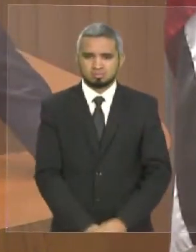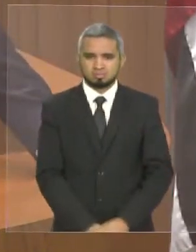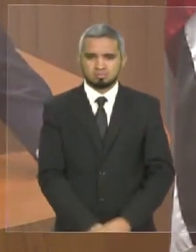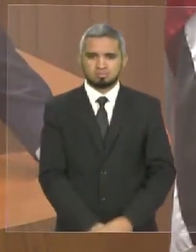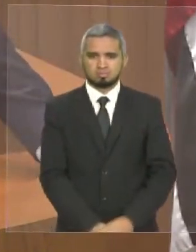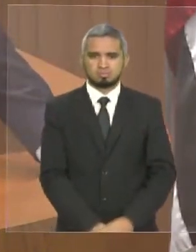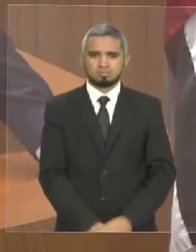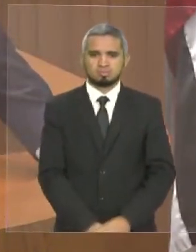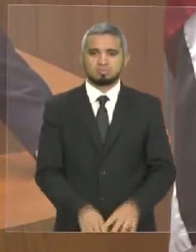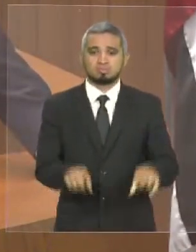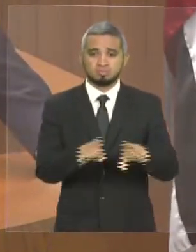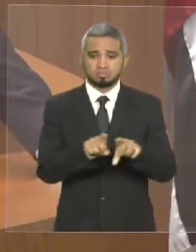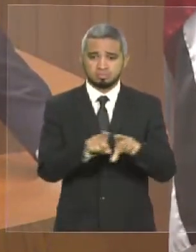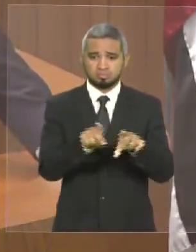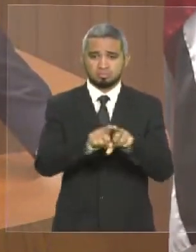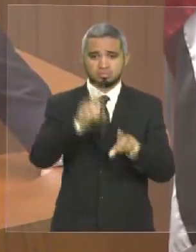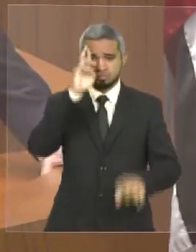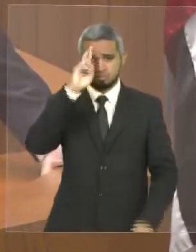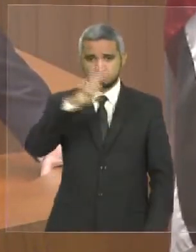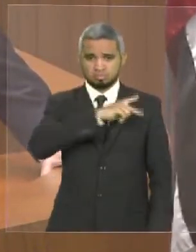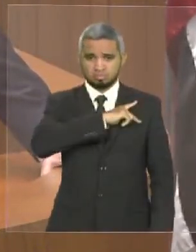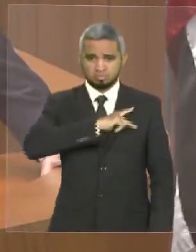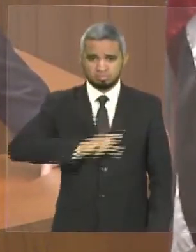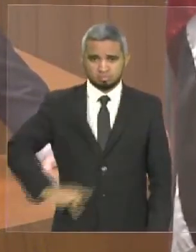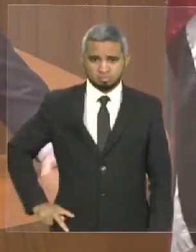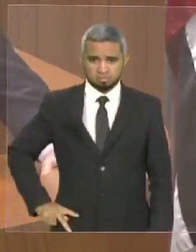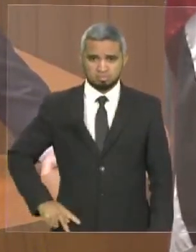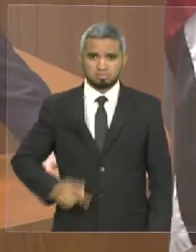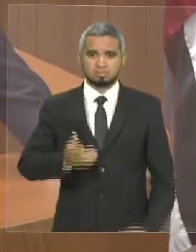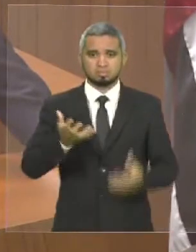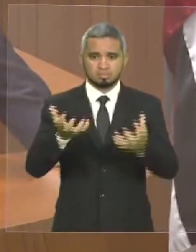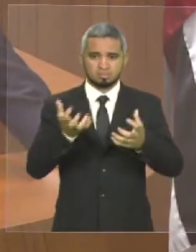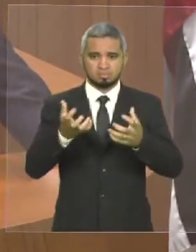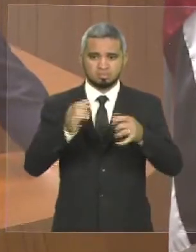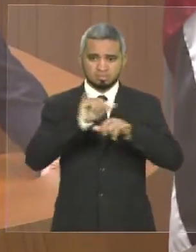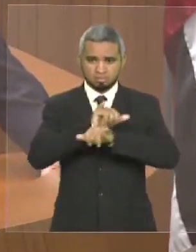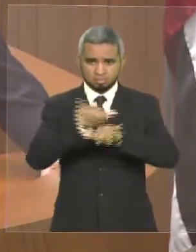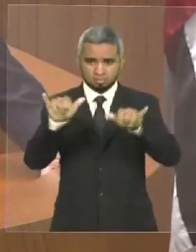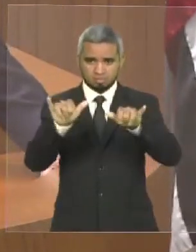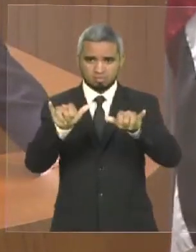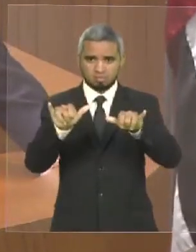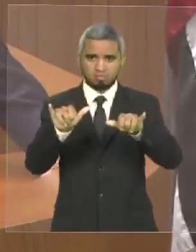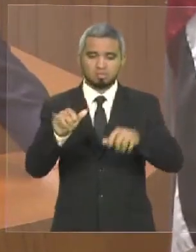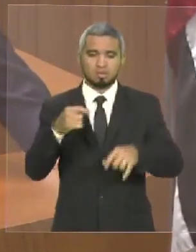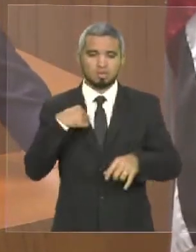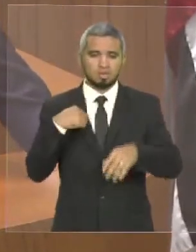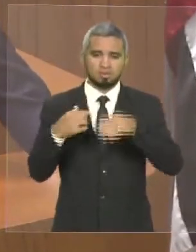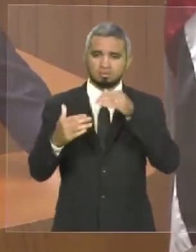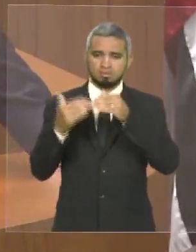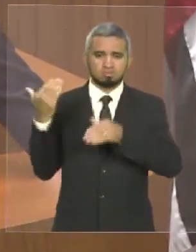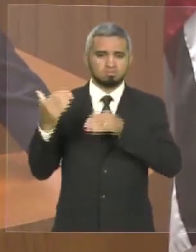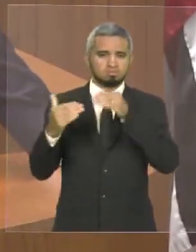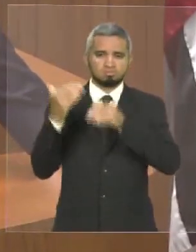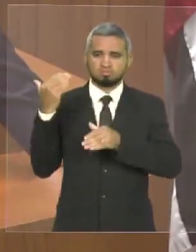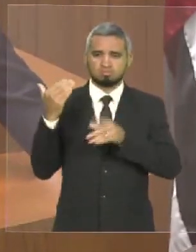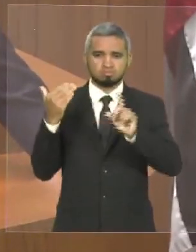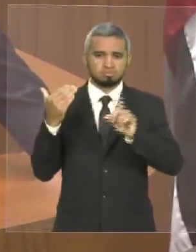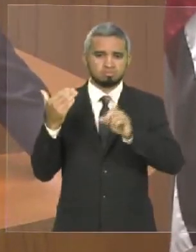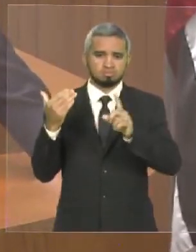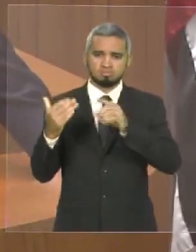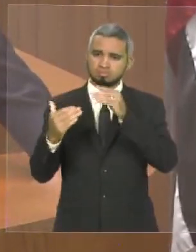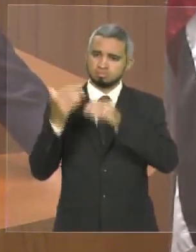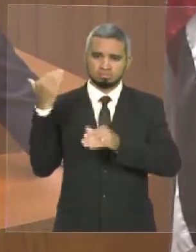Eu quero dizer, senhor presidente, que mesmo contra a minha vontade, mesmo contra o